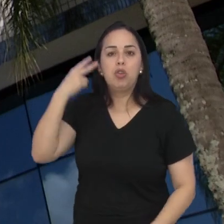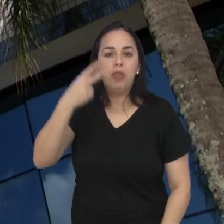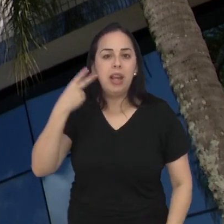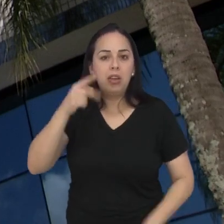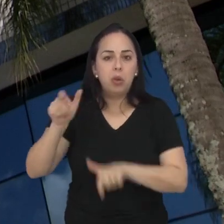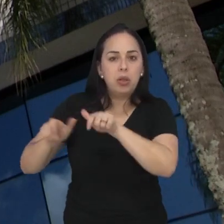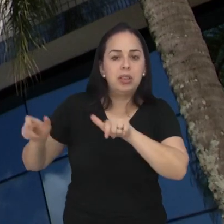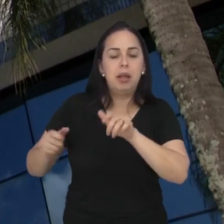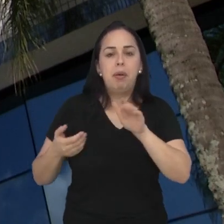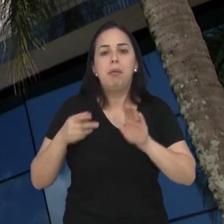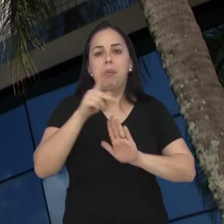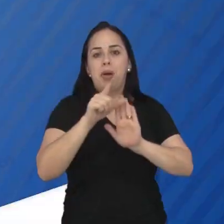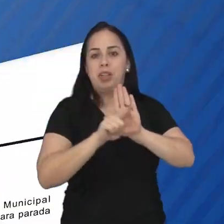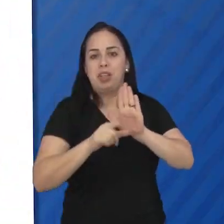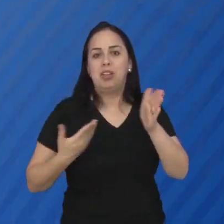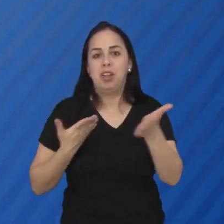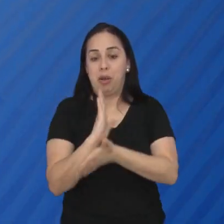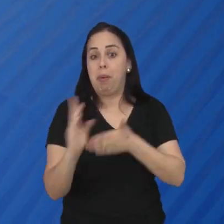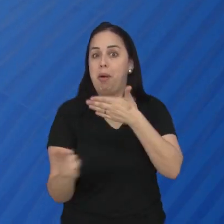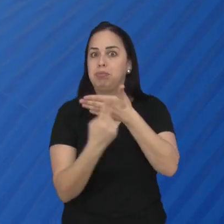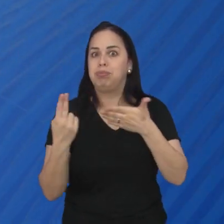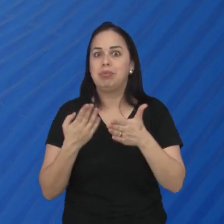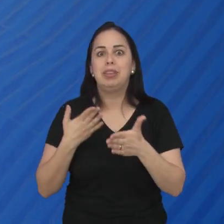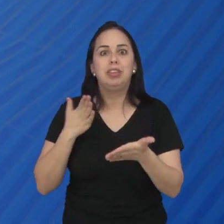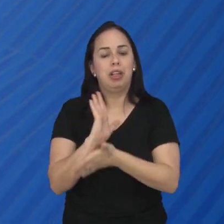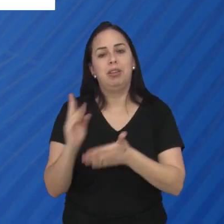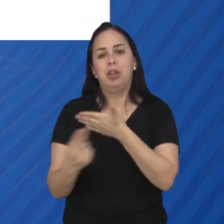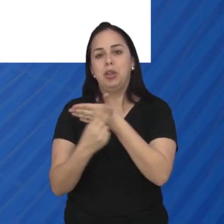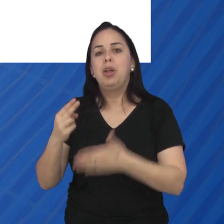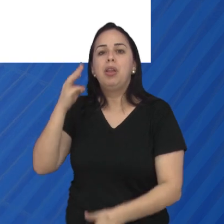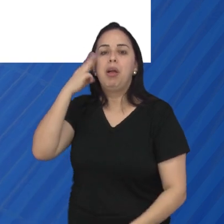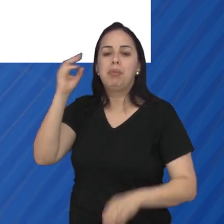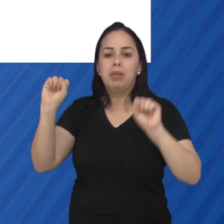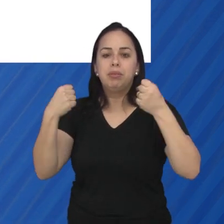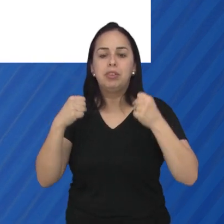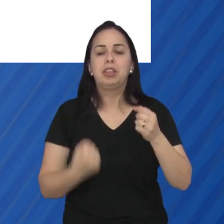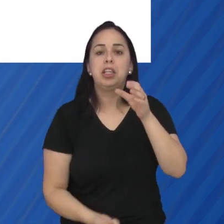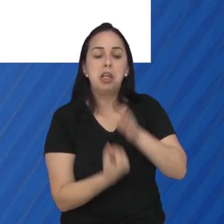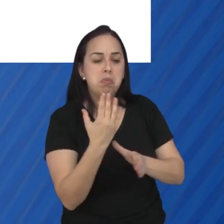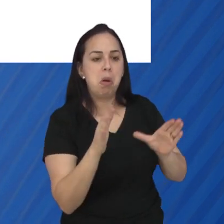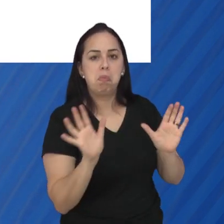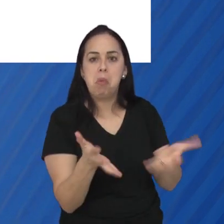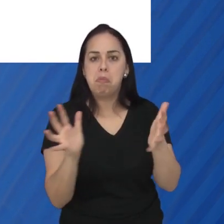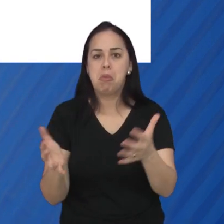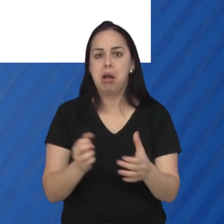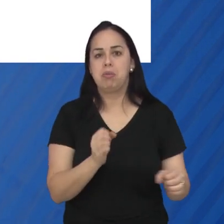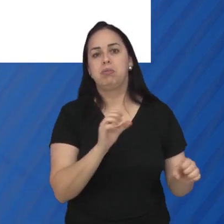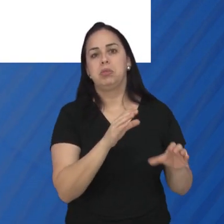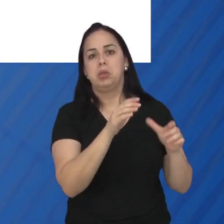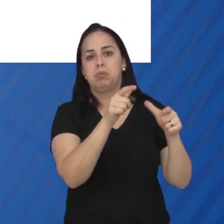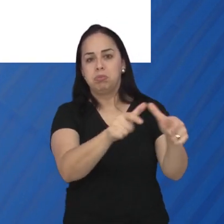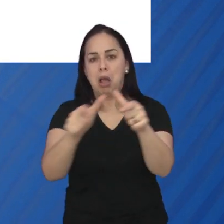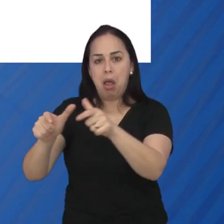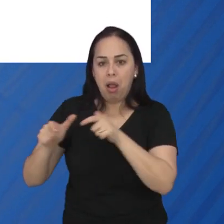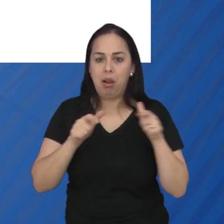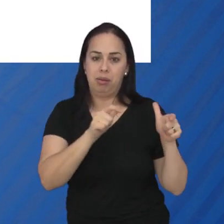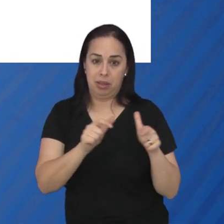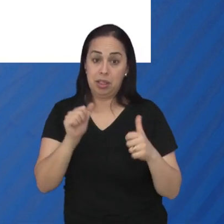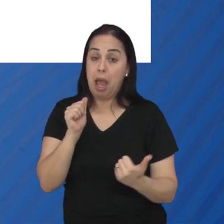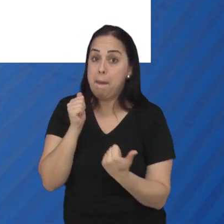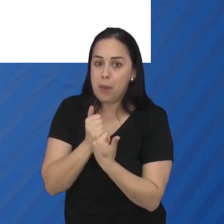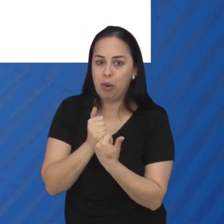de São José aprovou um projeto de lei do vereador Marcão da Academia, que incentiva a construção de estruturas de apoio e